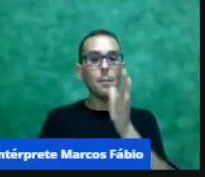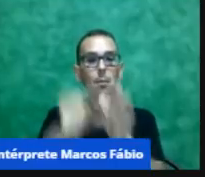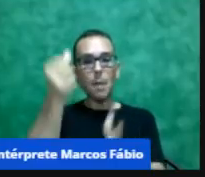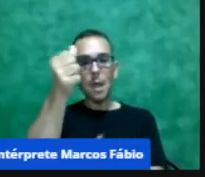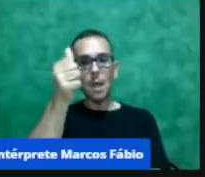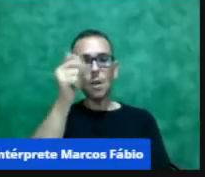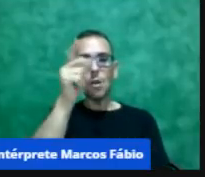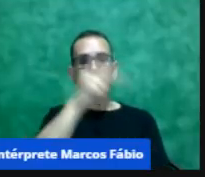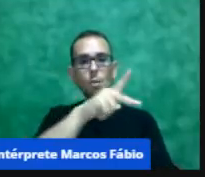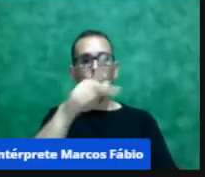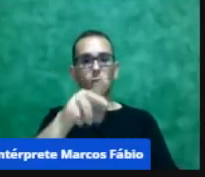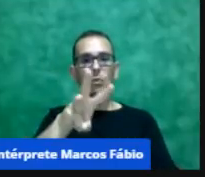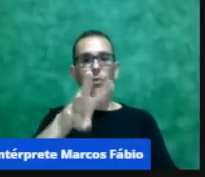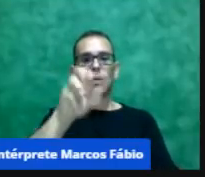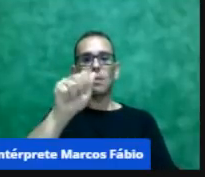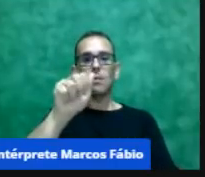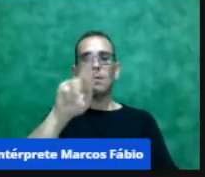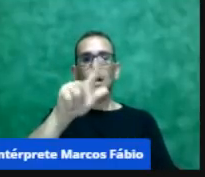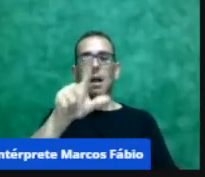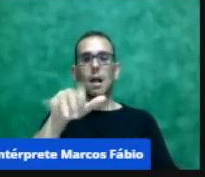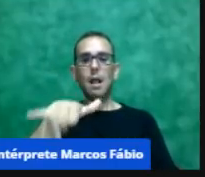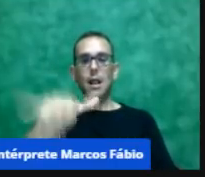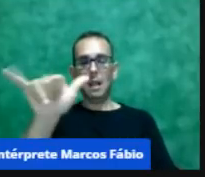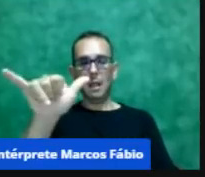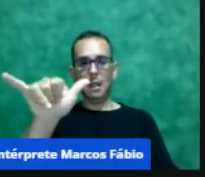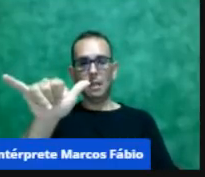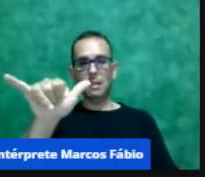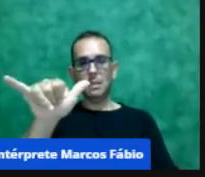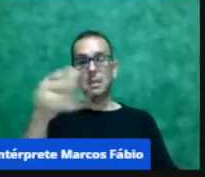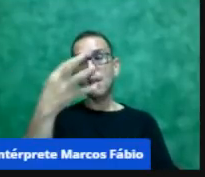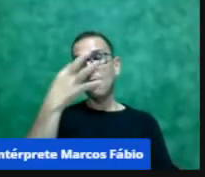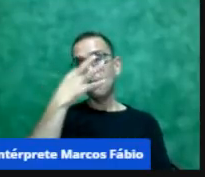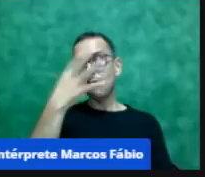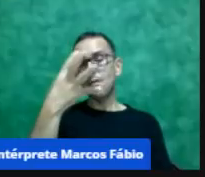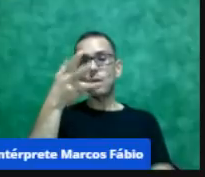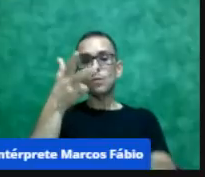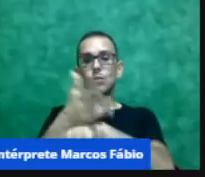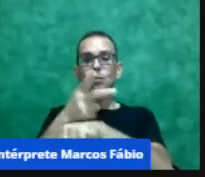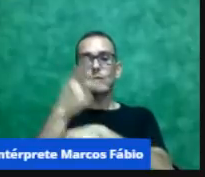professor Varley Wagner Matheus Ribeiro assistir o seu vídeo.